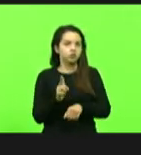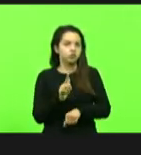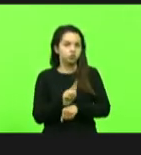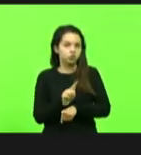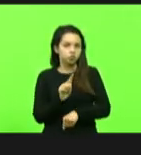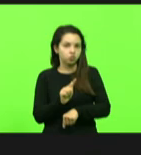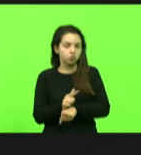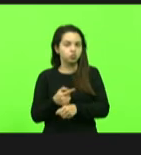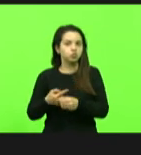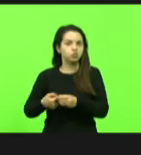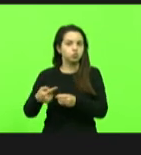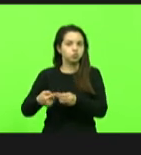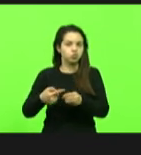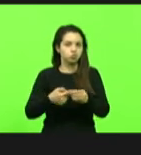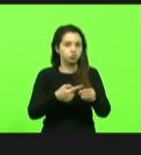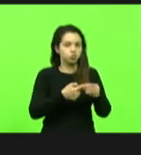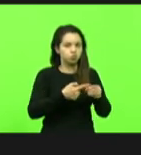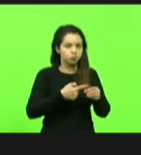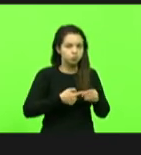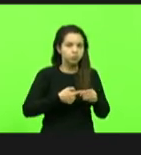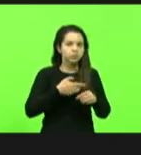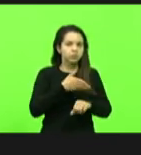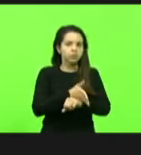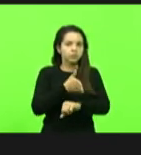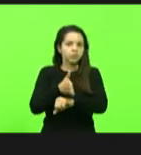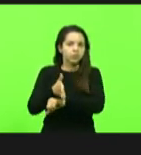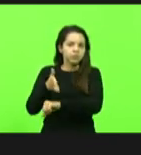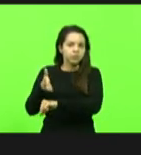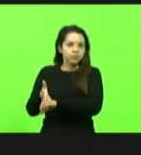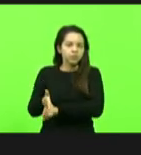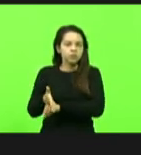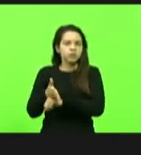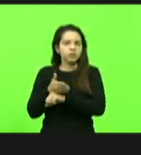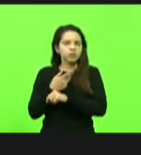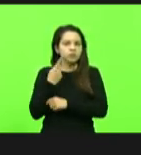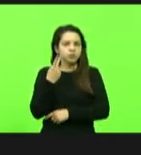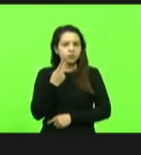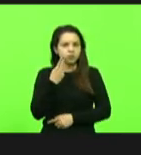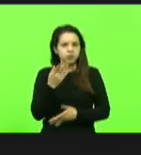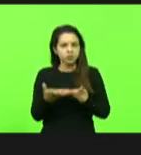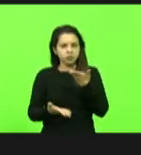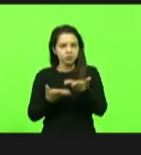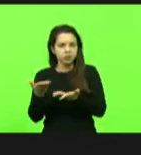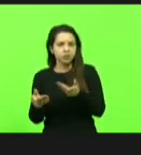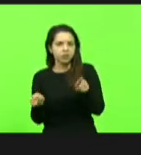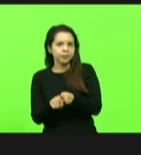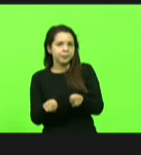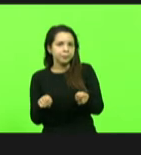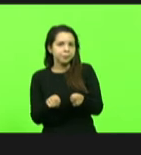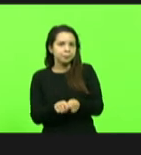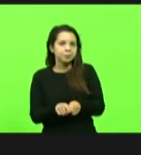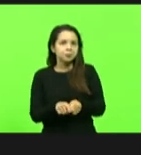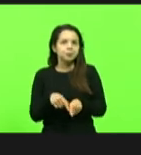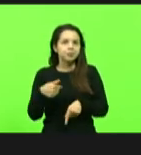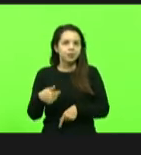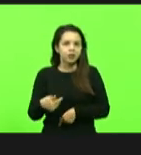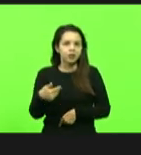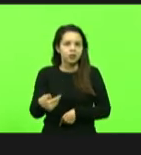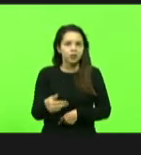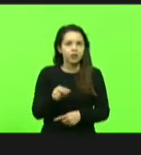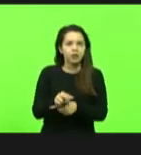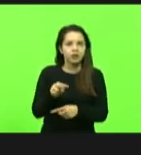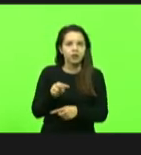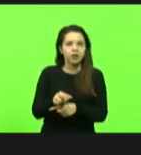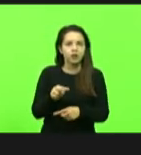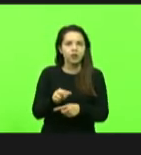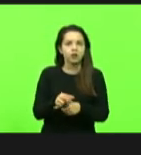da política de assistência, e ela se caracteriza como uma instância de negociação e pactuação dos aspectos operacionais